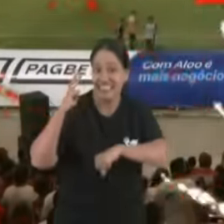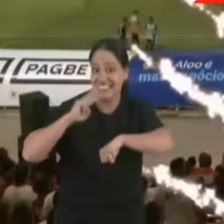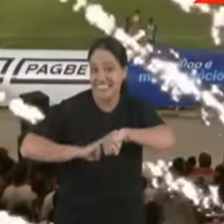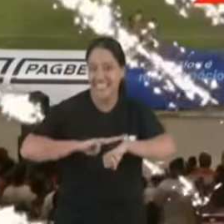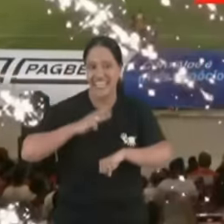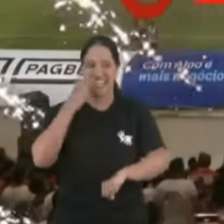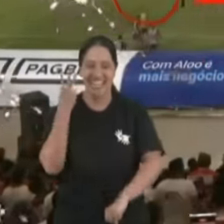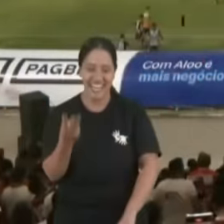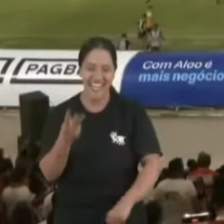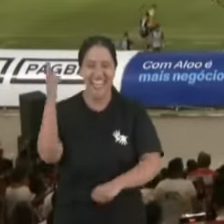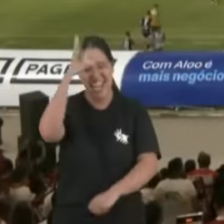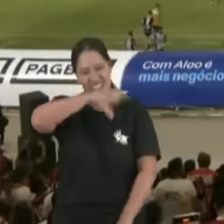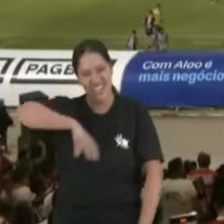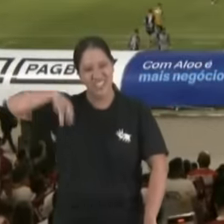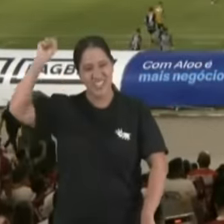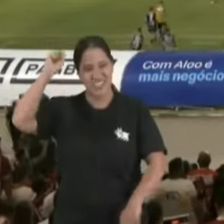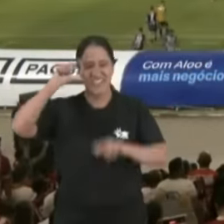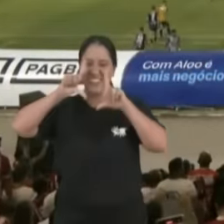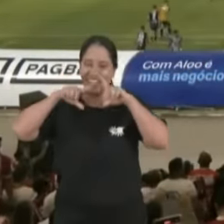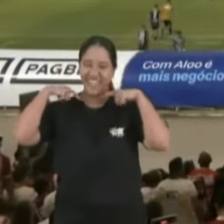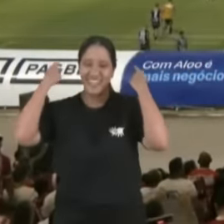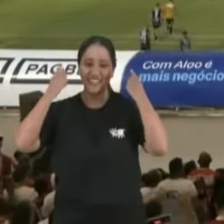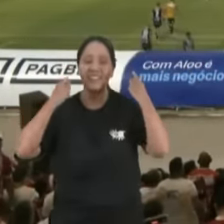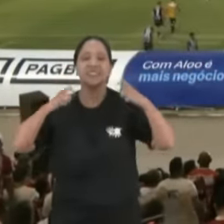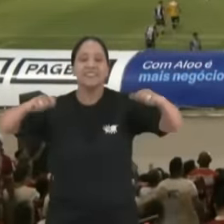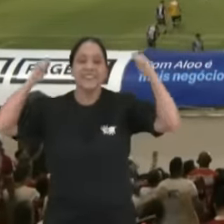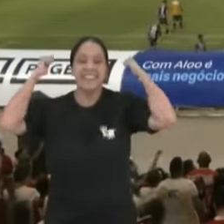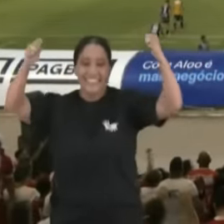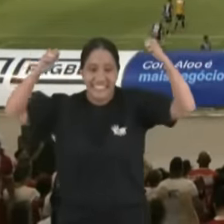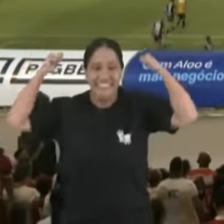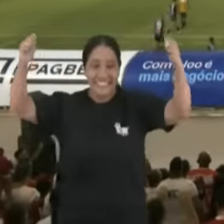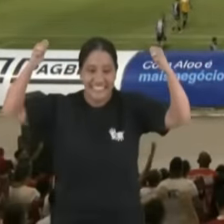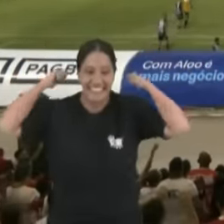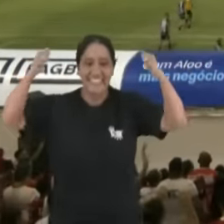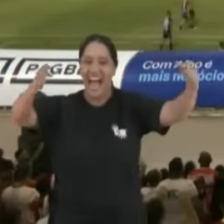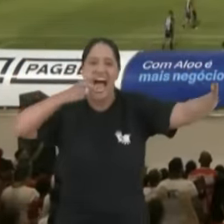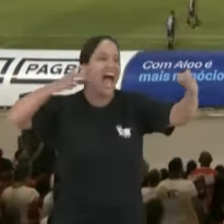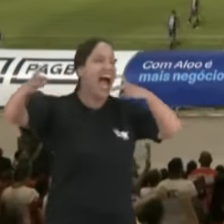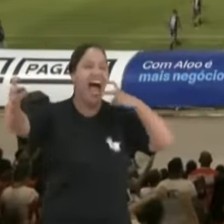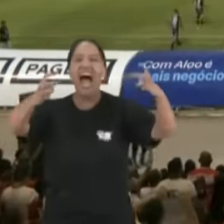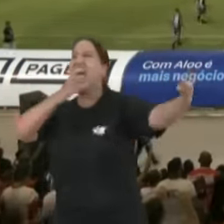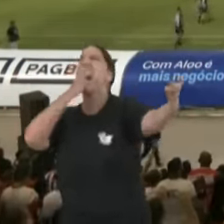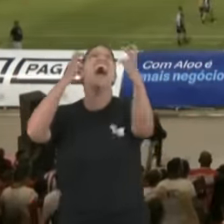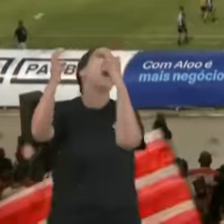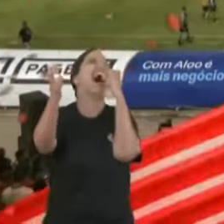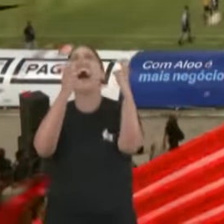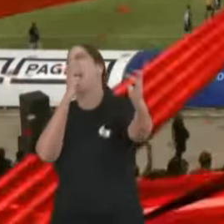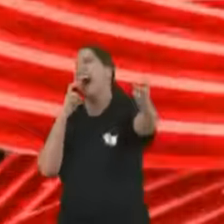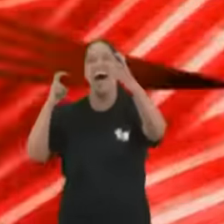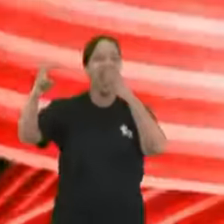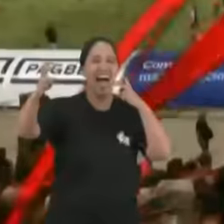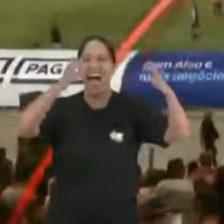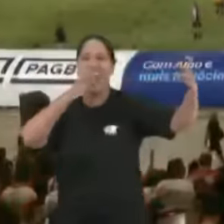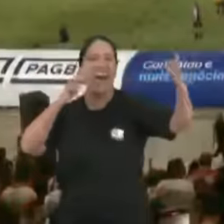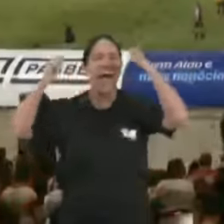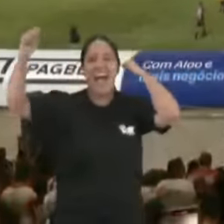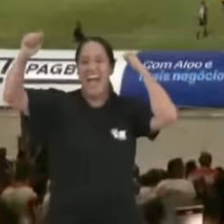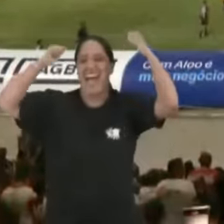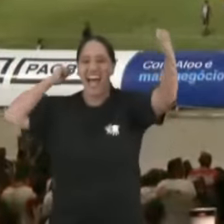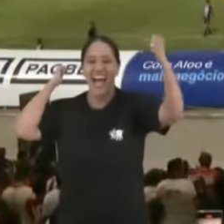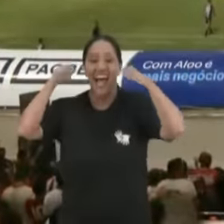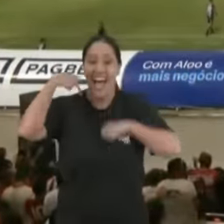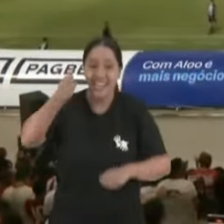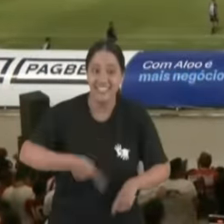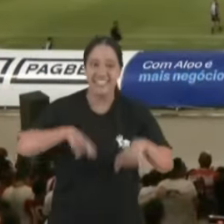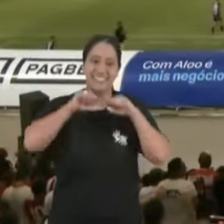Tricampeão alagoano, time do Galo. O torcedor pula, canta, vibra, canta, agita aqui nas arquibancadas do estádio Rei